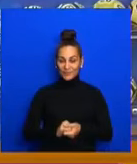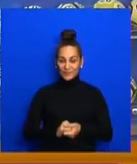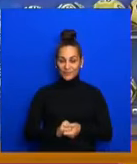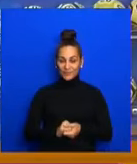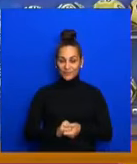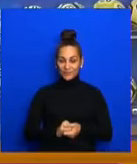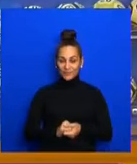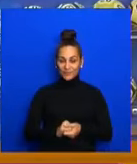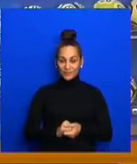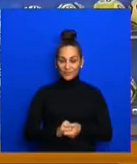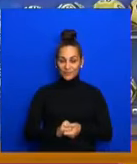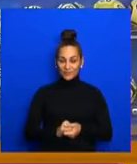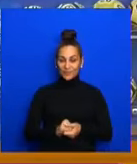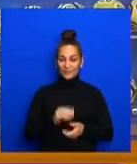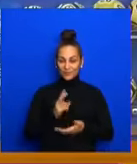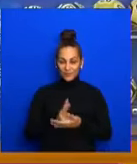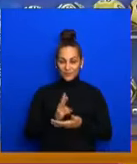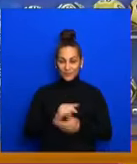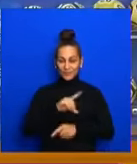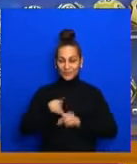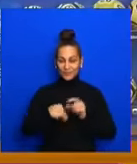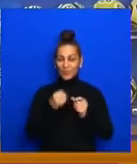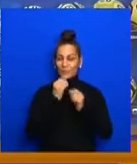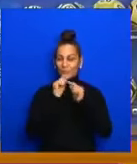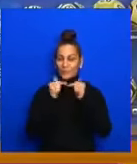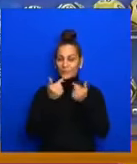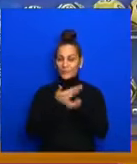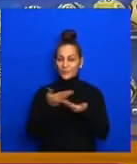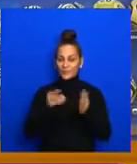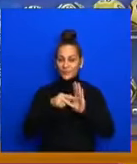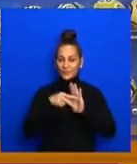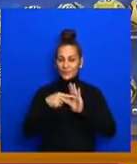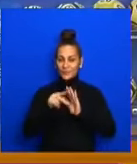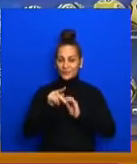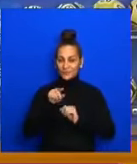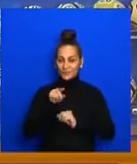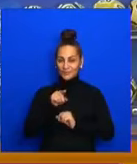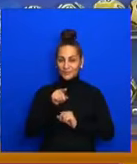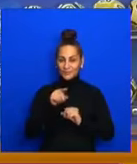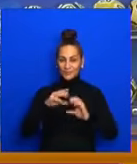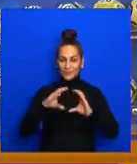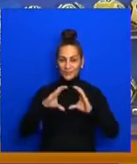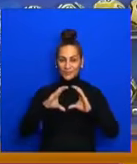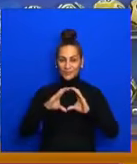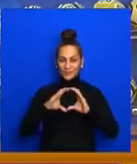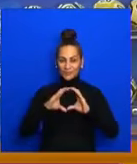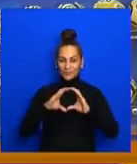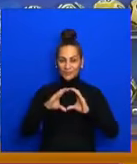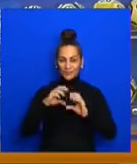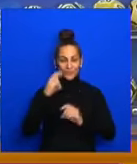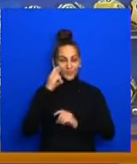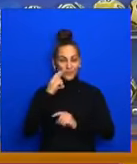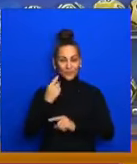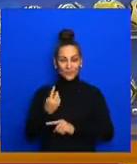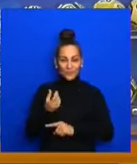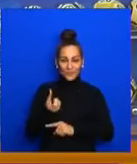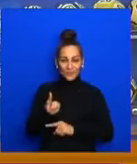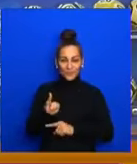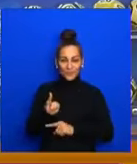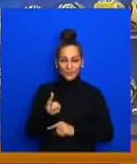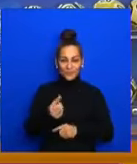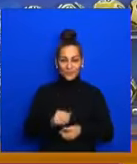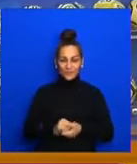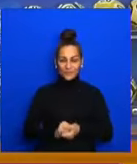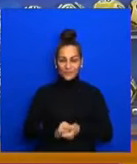23. Vamos seguir sorteando. Boa sorte para você. Bola rosa,